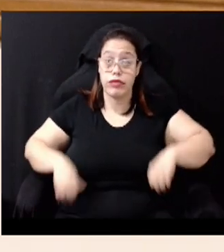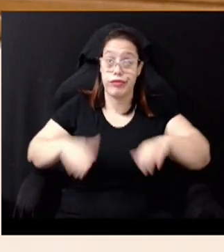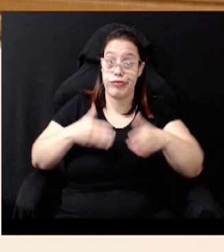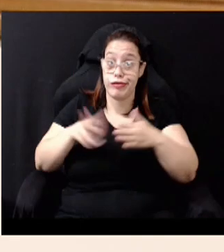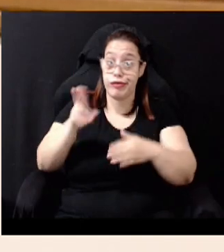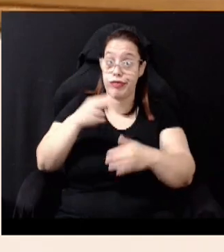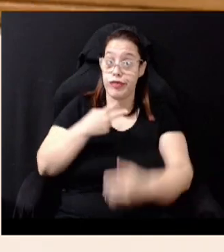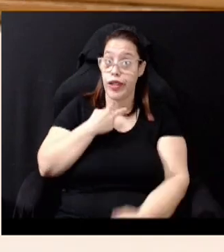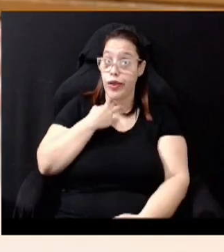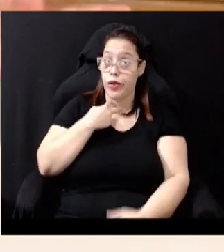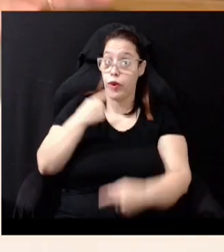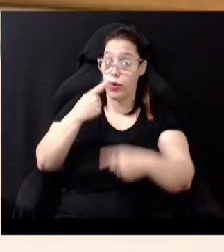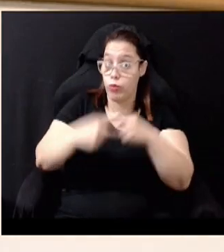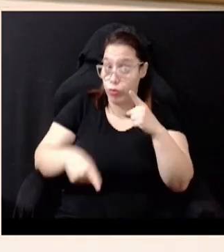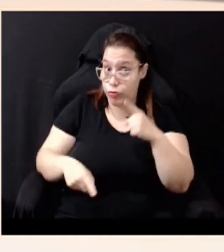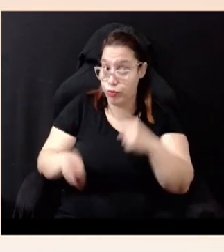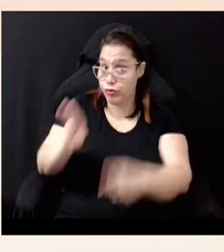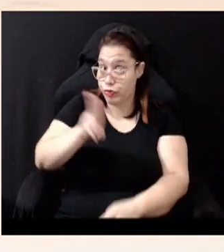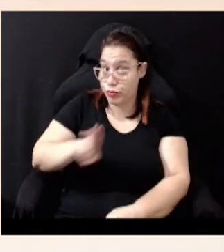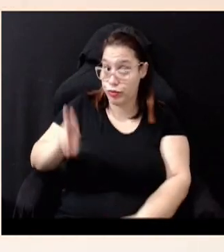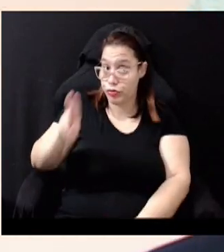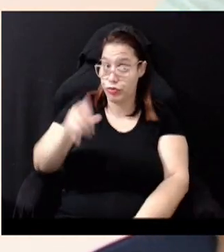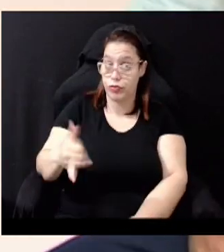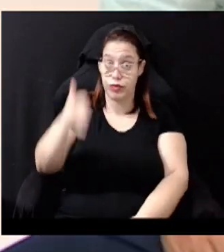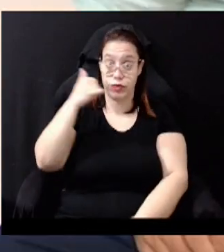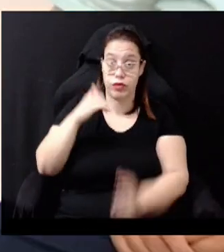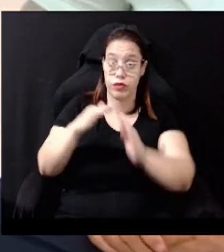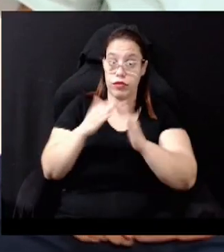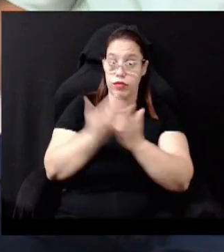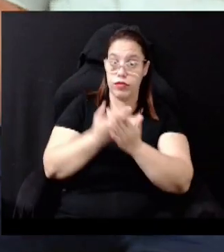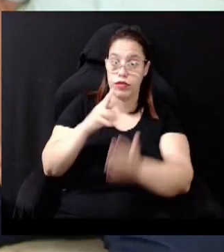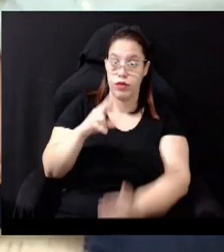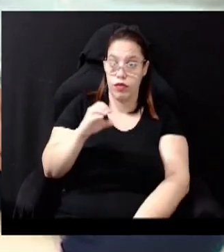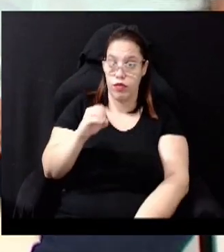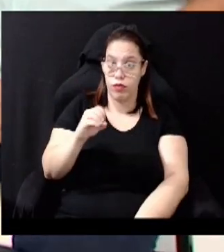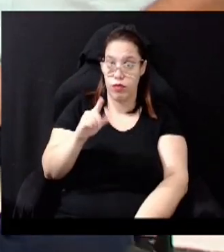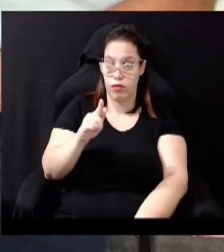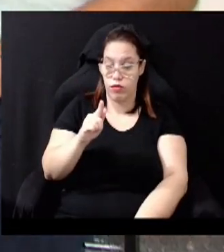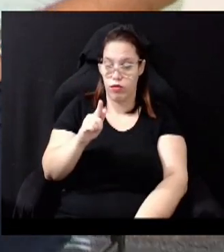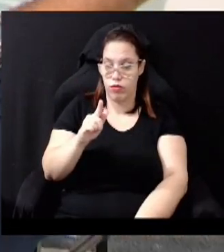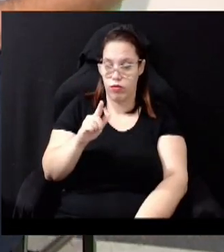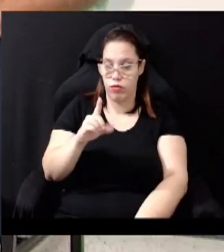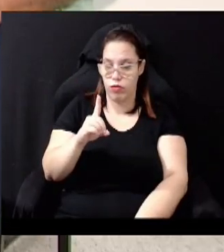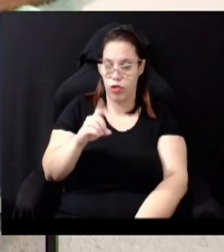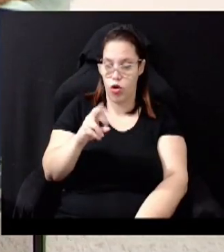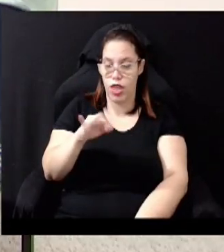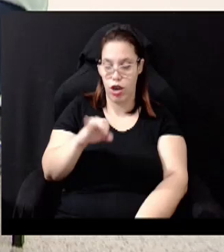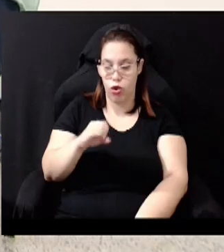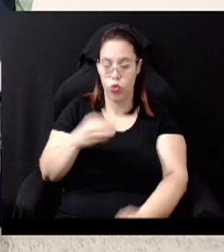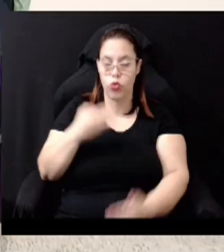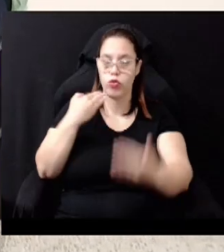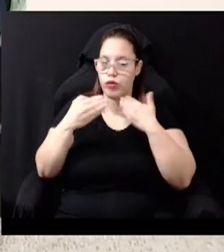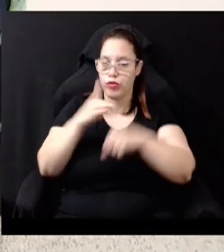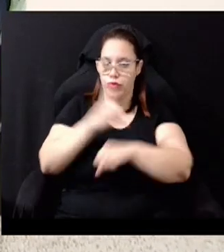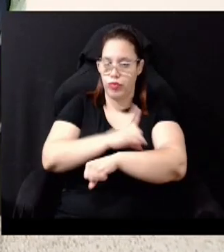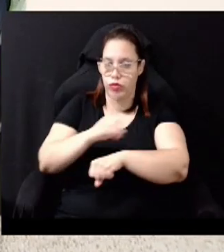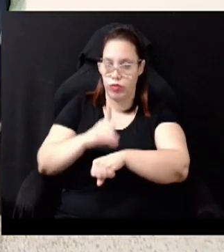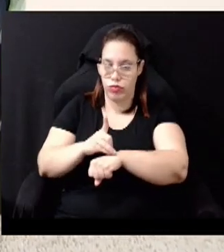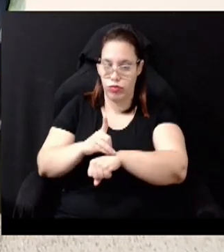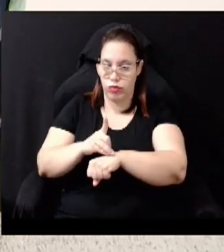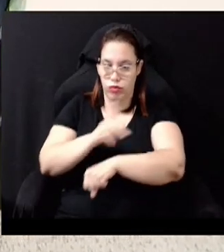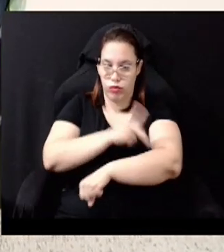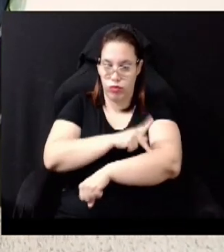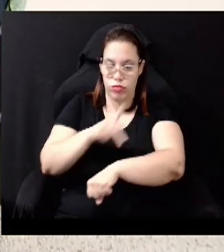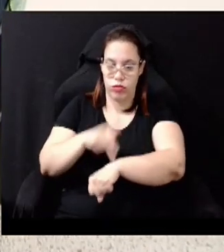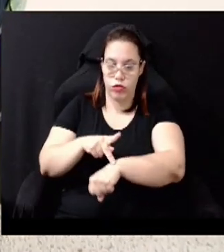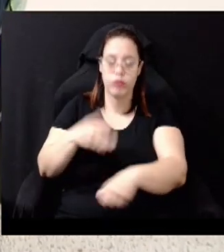nas escolas. Estou com o Rodrigo de Moraes aqui, que é diretor pedagógico, para bater um papo conosco e falar justamente